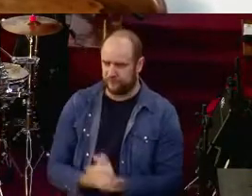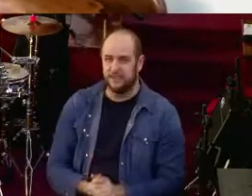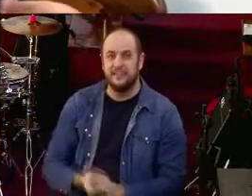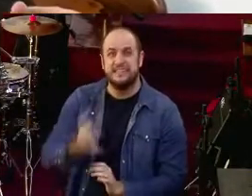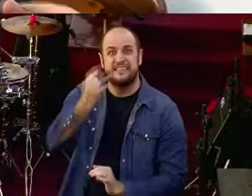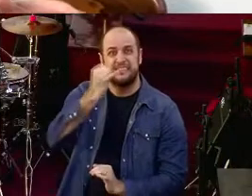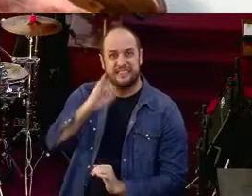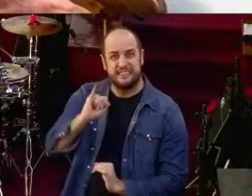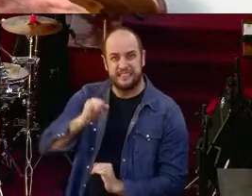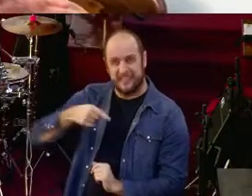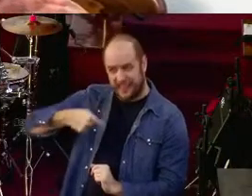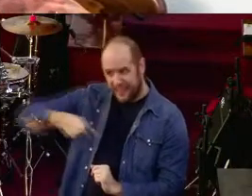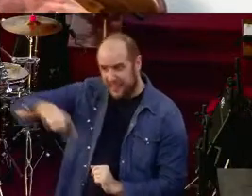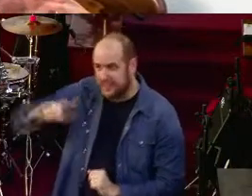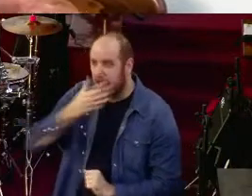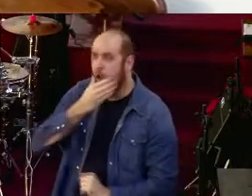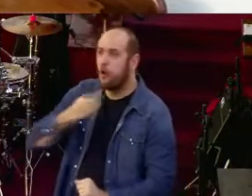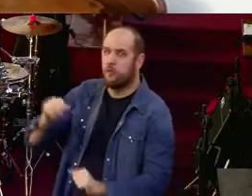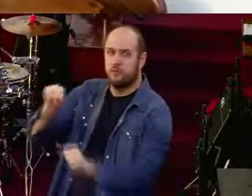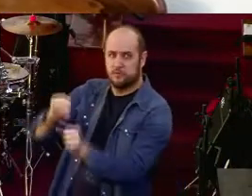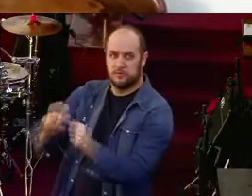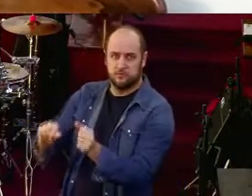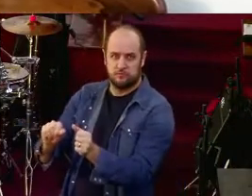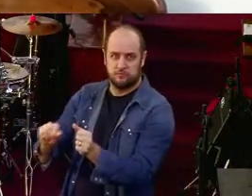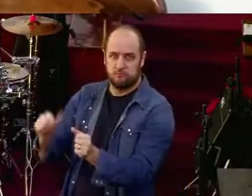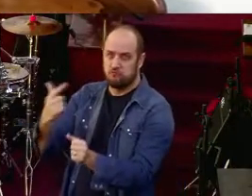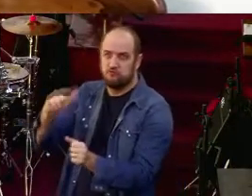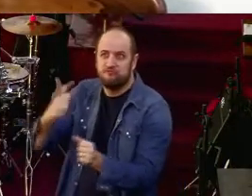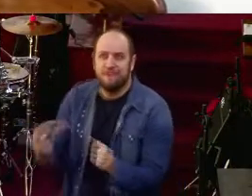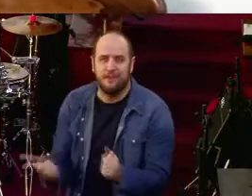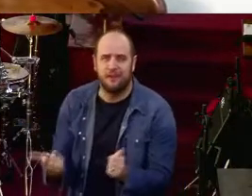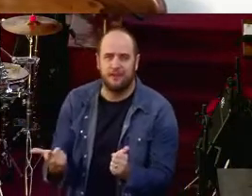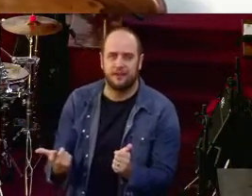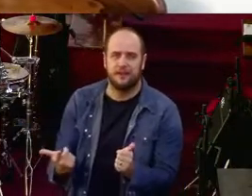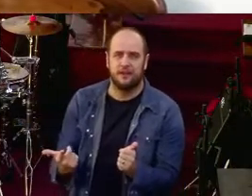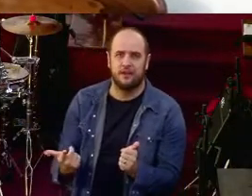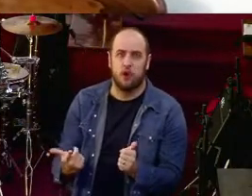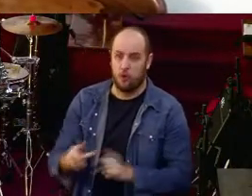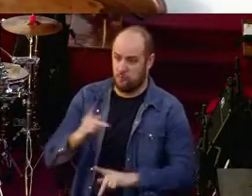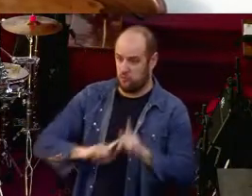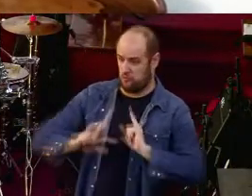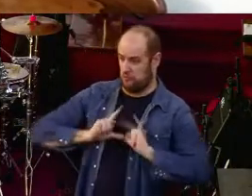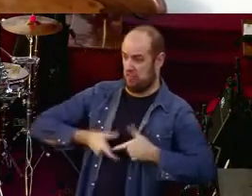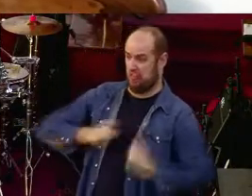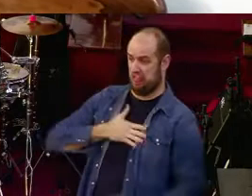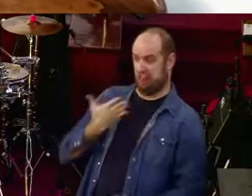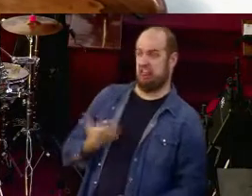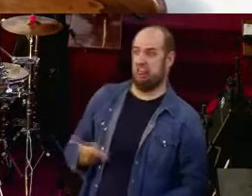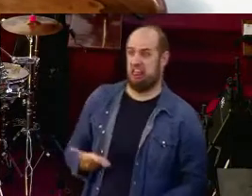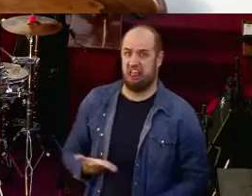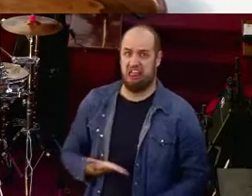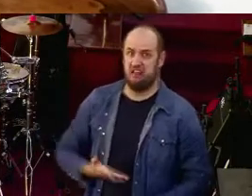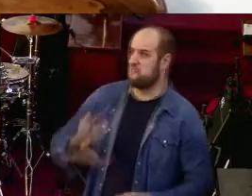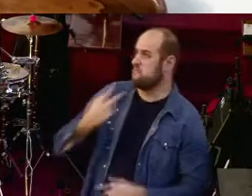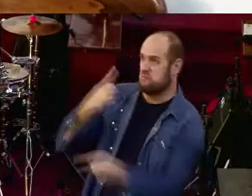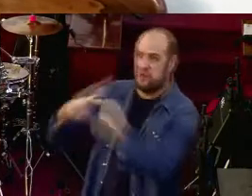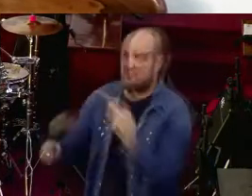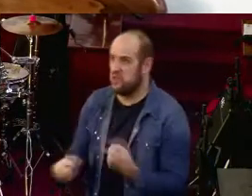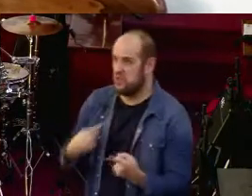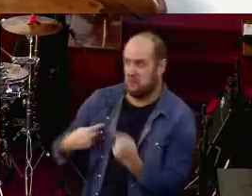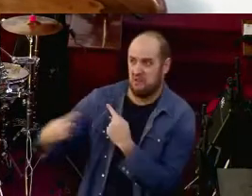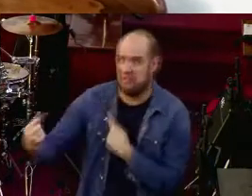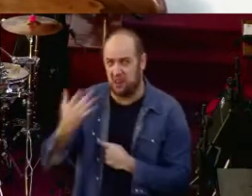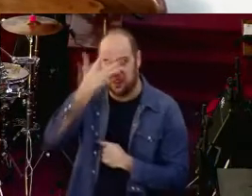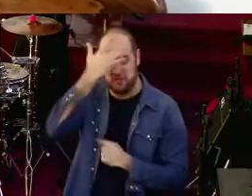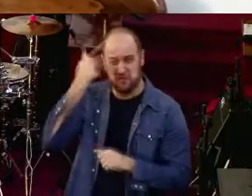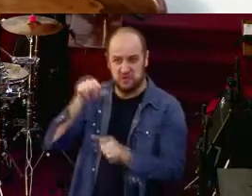ministério de Paulo cairia. Porque eles diriam, profanou, profanador, não pode entrar. Quem não